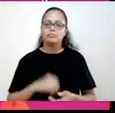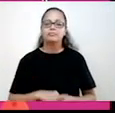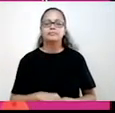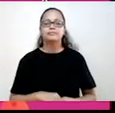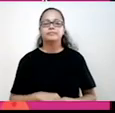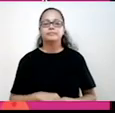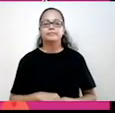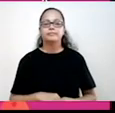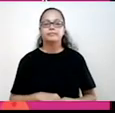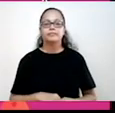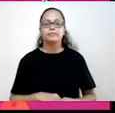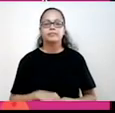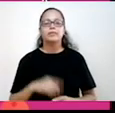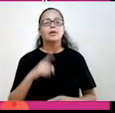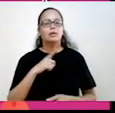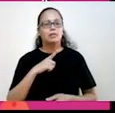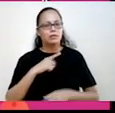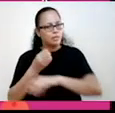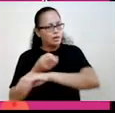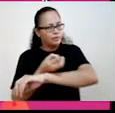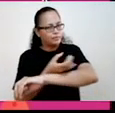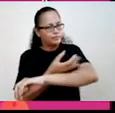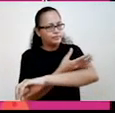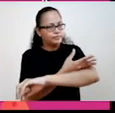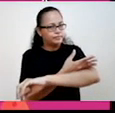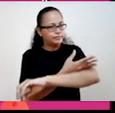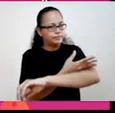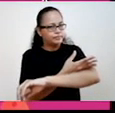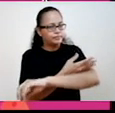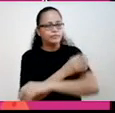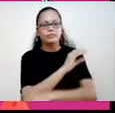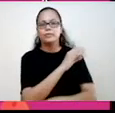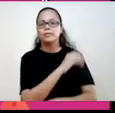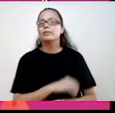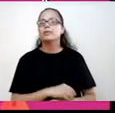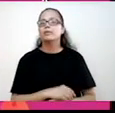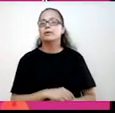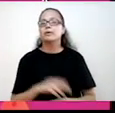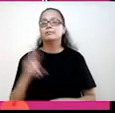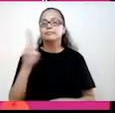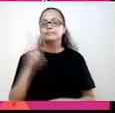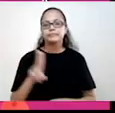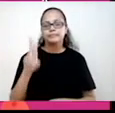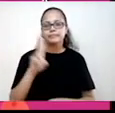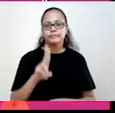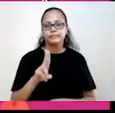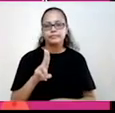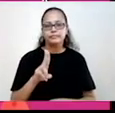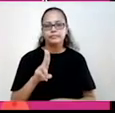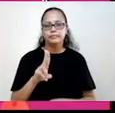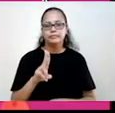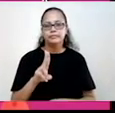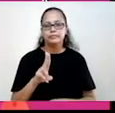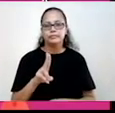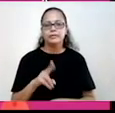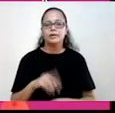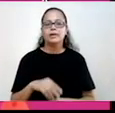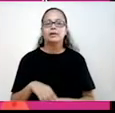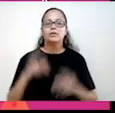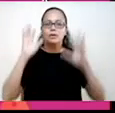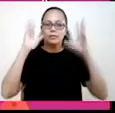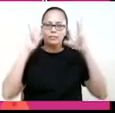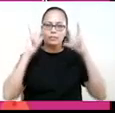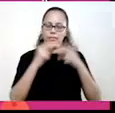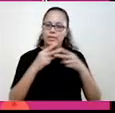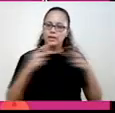certo? É composta também por gramíneas, formando pastos naturais, que são utilizados para as lhamas, né?